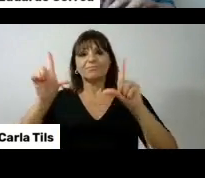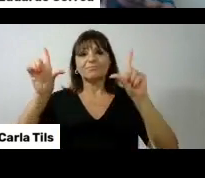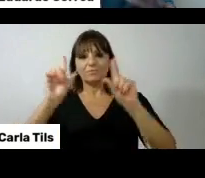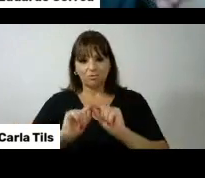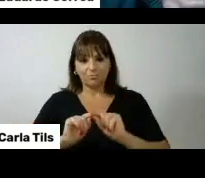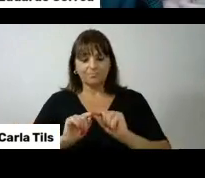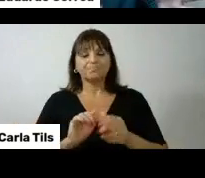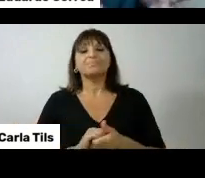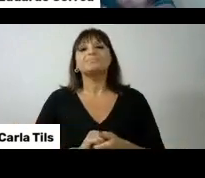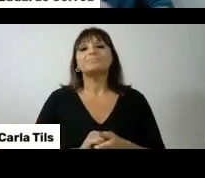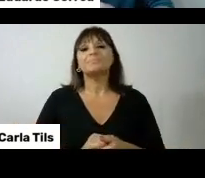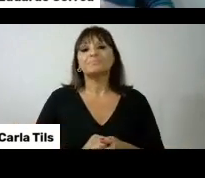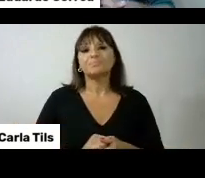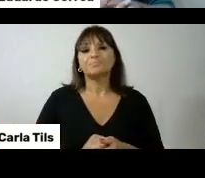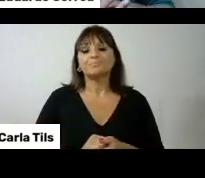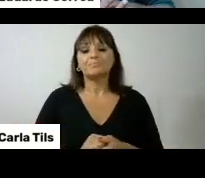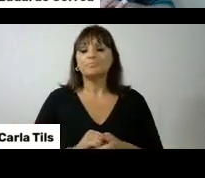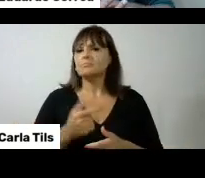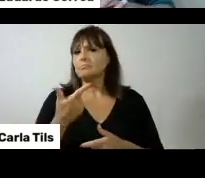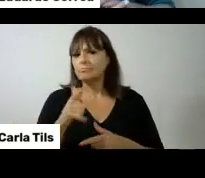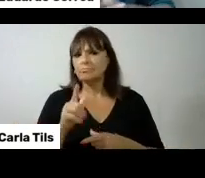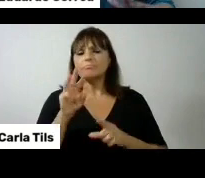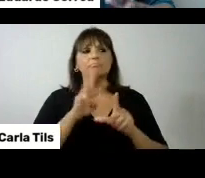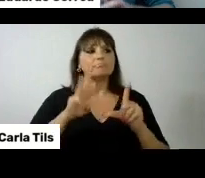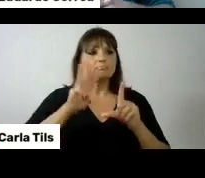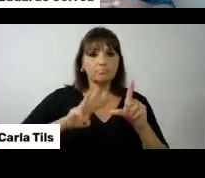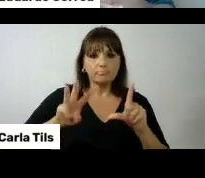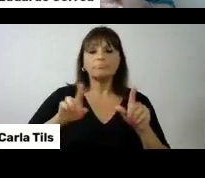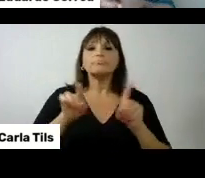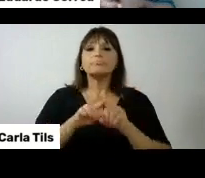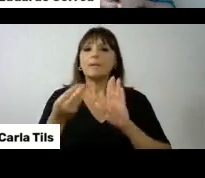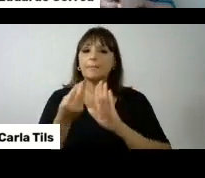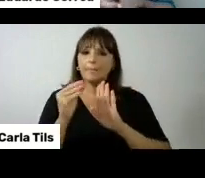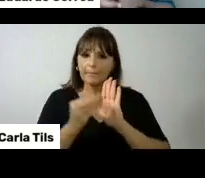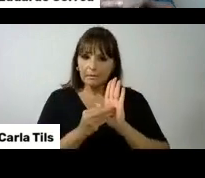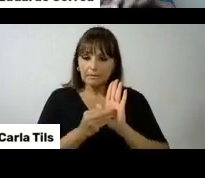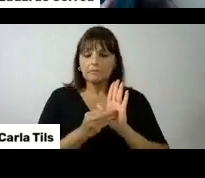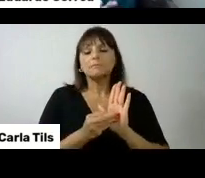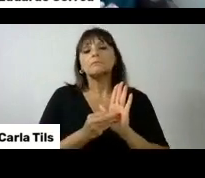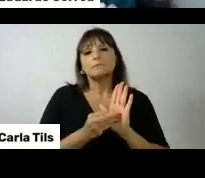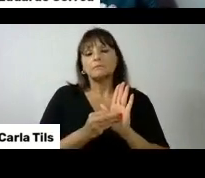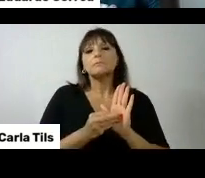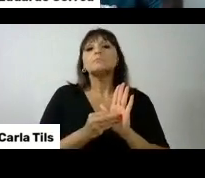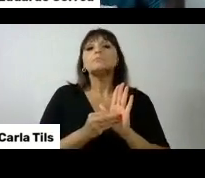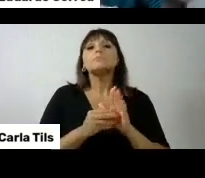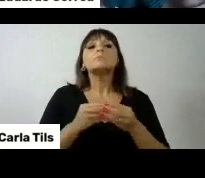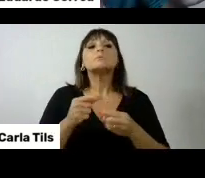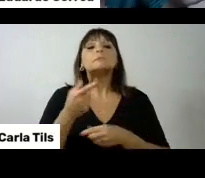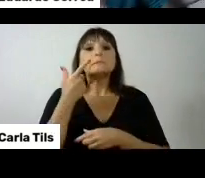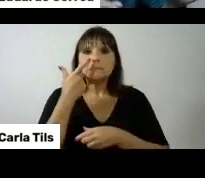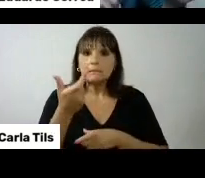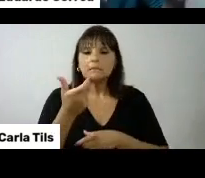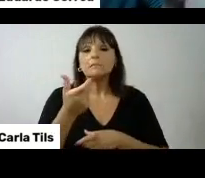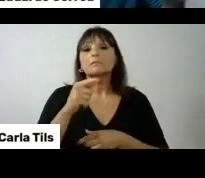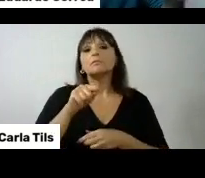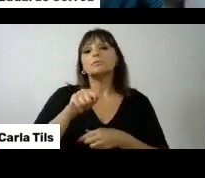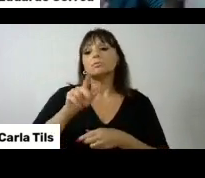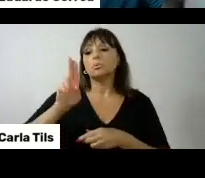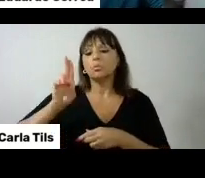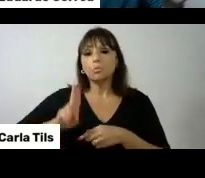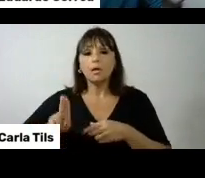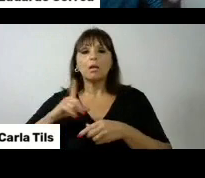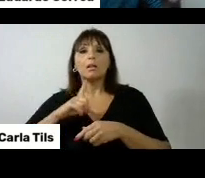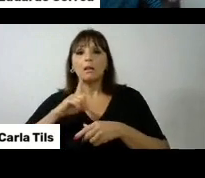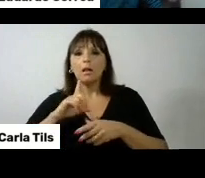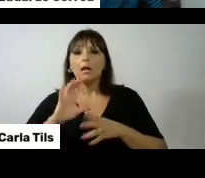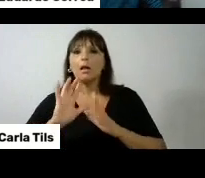E assim, muitos outros sites também implementam isso. E é bem interessante que a gente comece a pensar, então, quando o usuário tiver uma ação, a